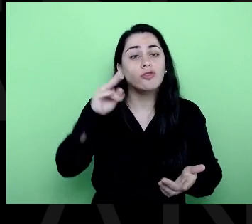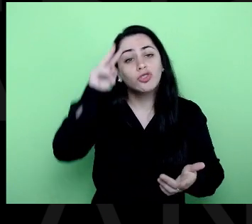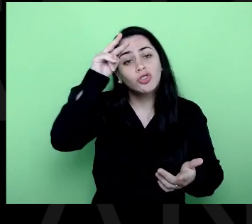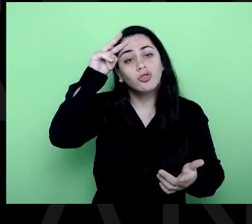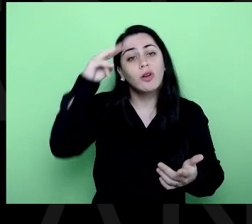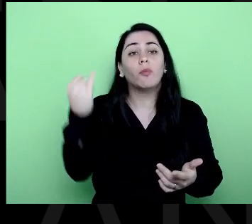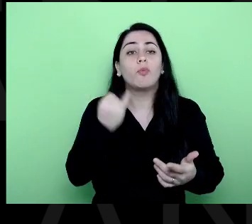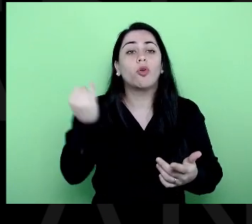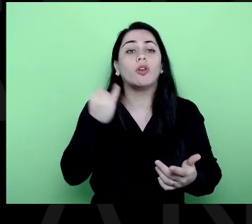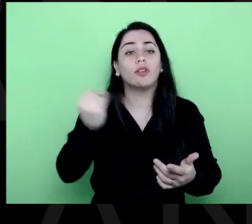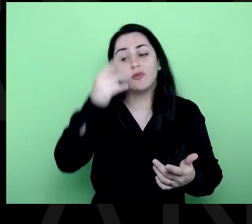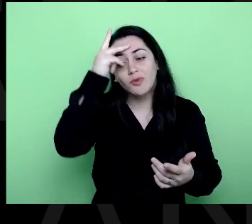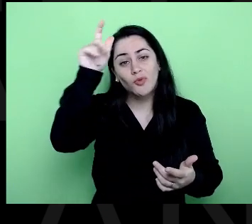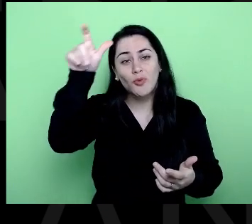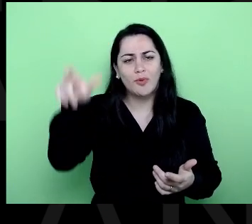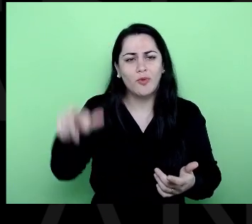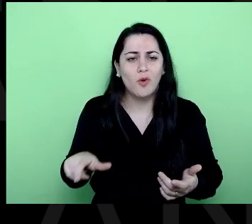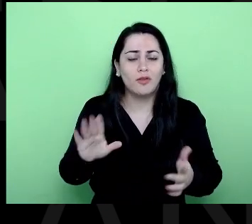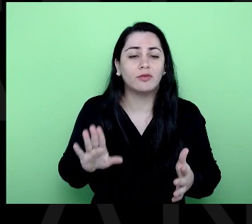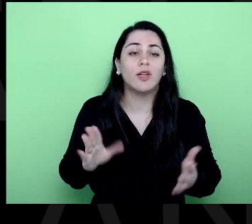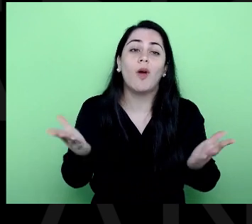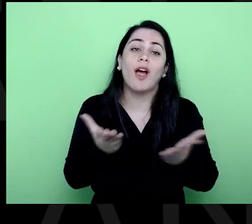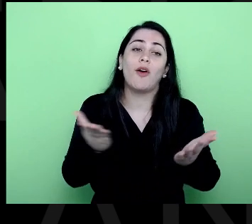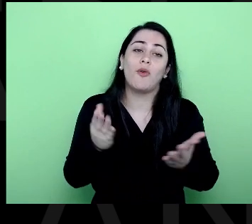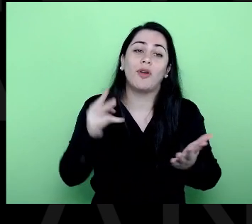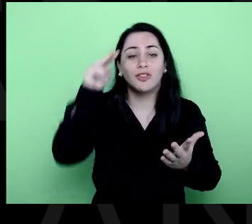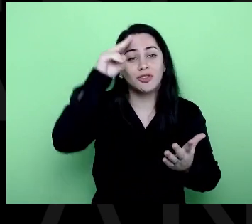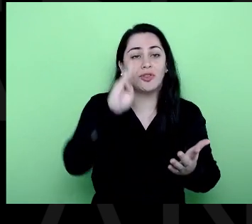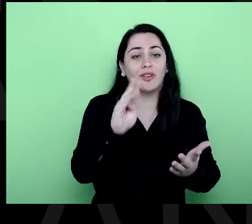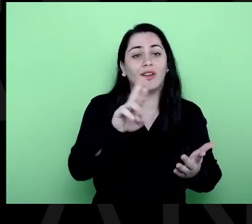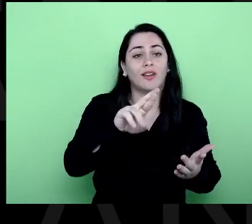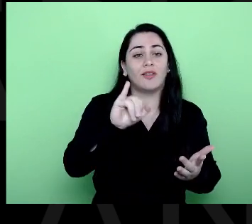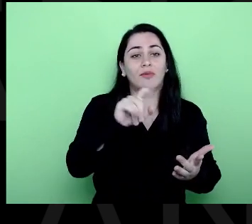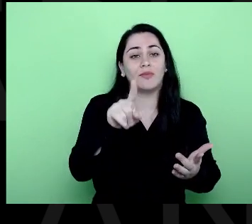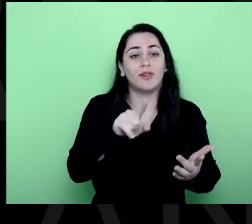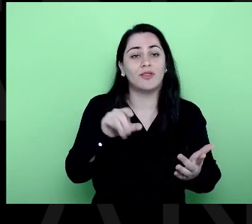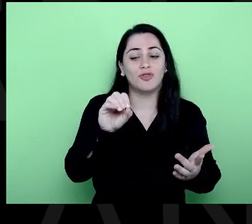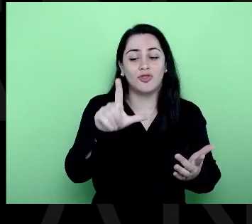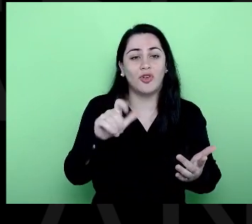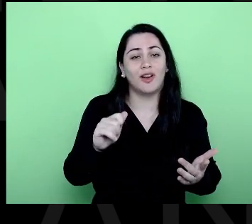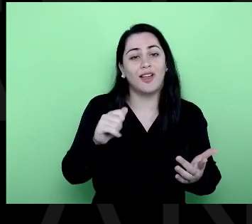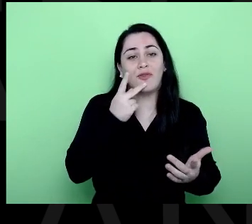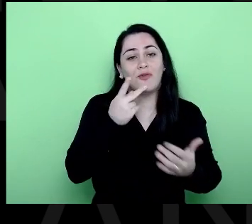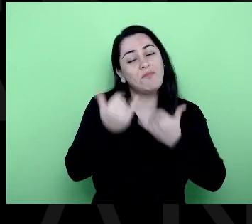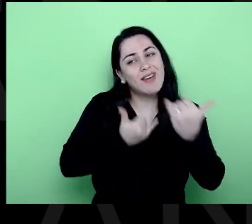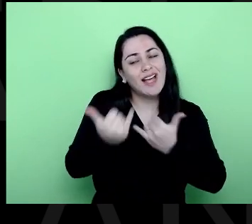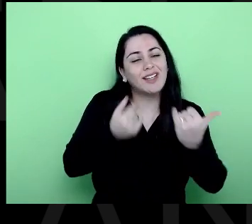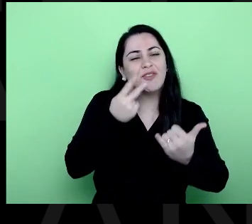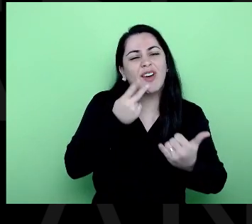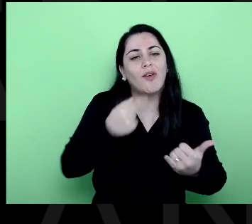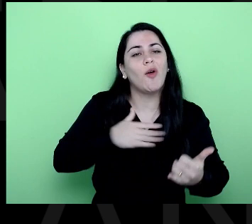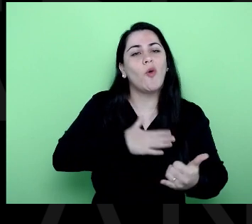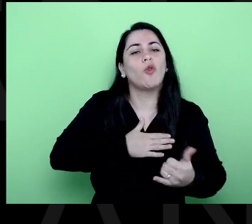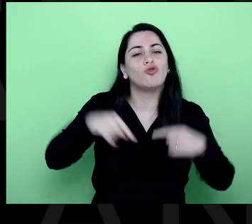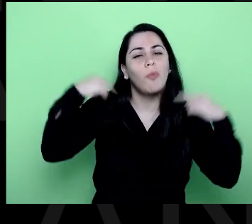mim tem que ser... Eu brinco, né? Porque agora eu vou fazer o Brizola, eu brinco que eu gosto dos malucos. Eu gosto desse... eu gosto